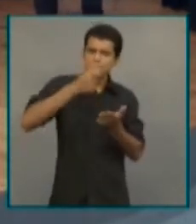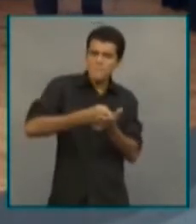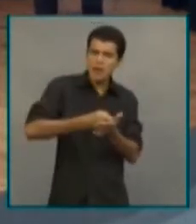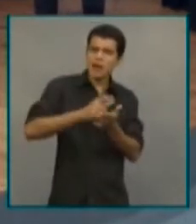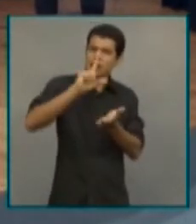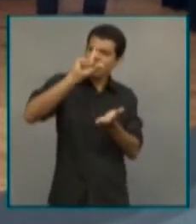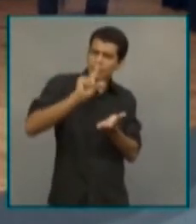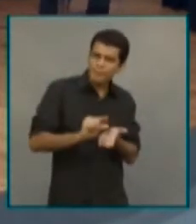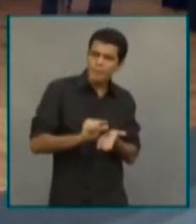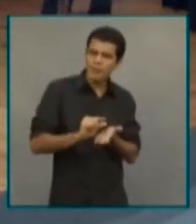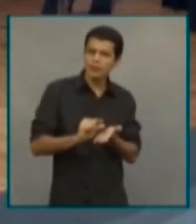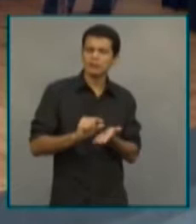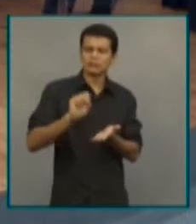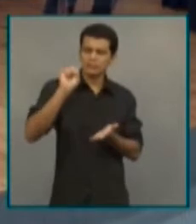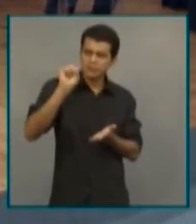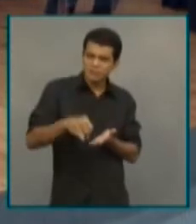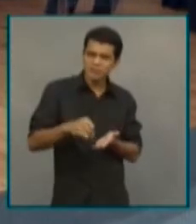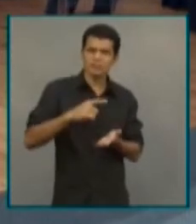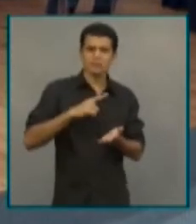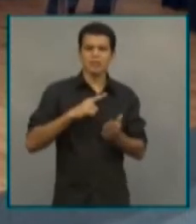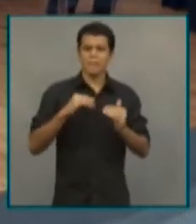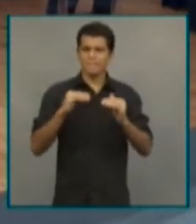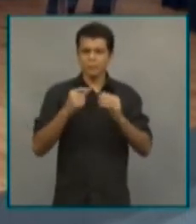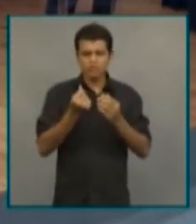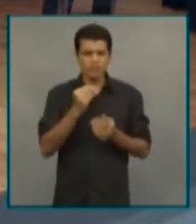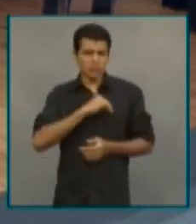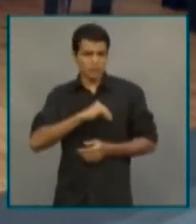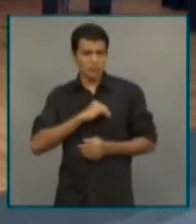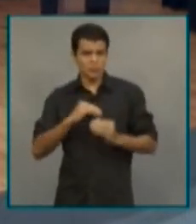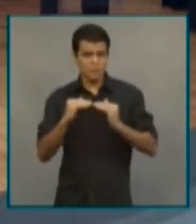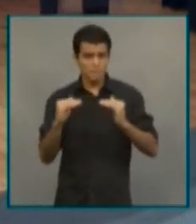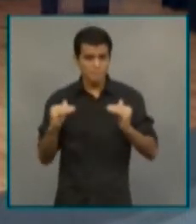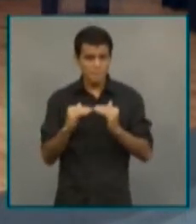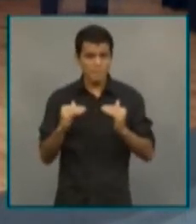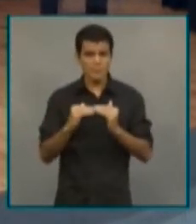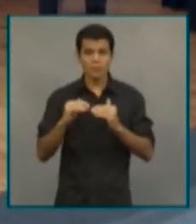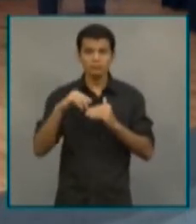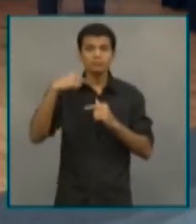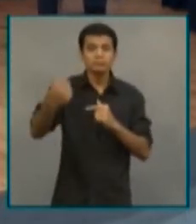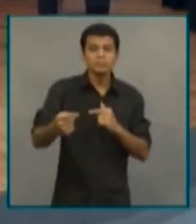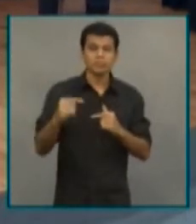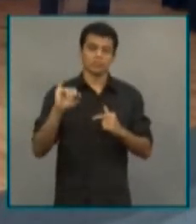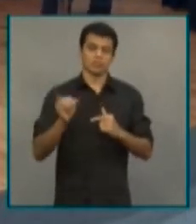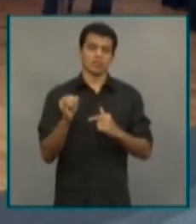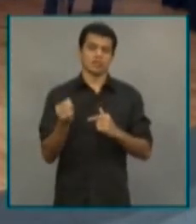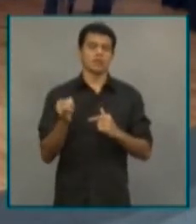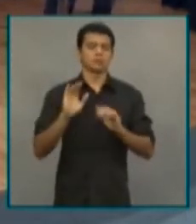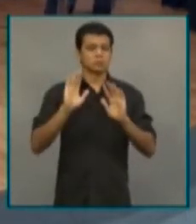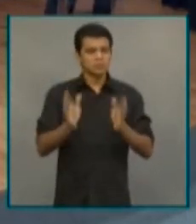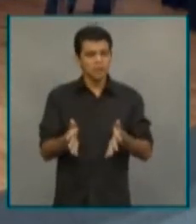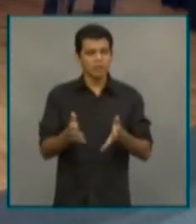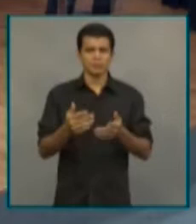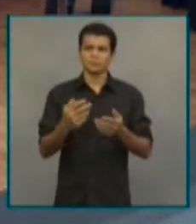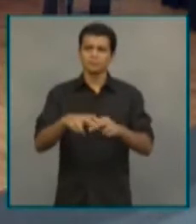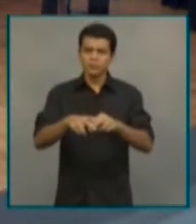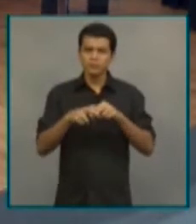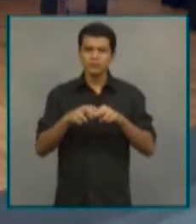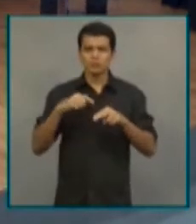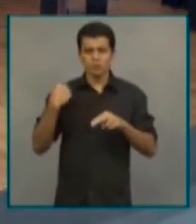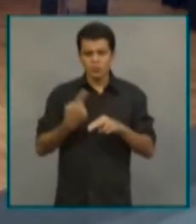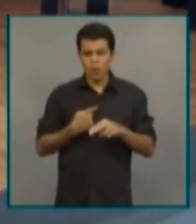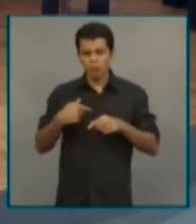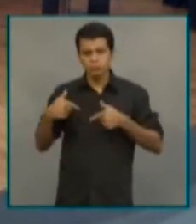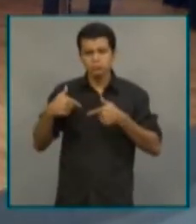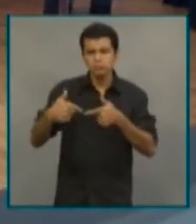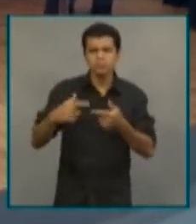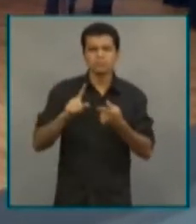bumerangue, vamos sim definir o piso salarial já em janeiro do ano que vem. Com a nossa gestão, teremos mais prerrogativas, prerrogativas com